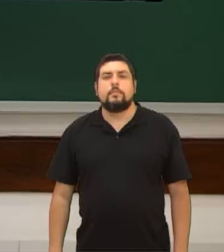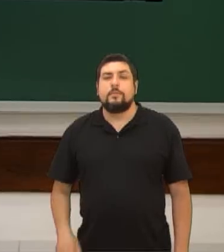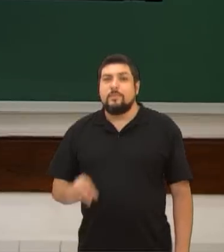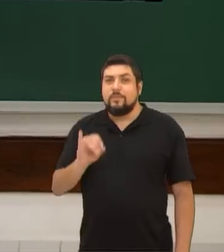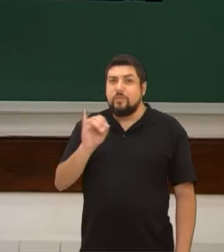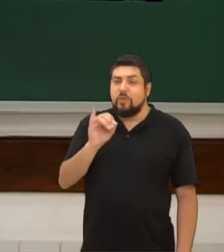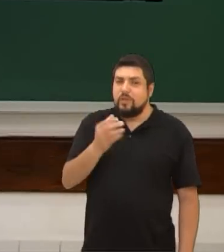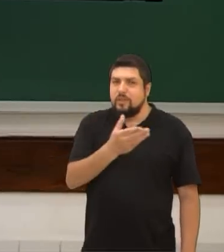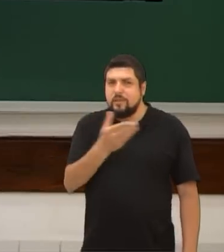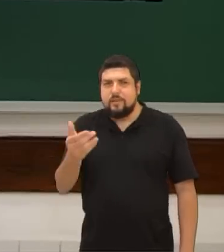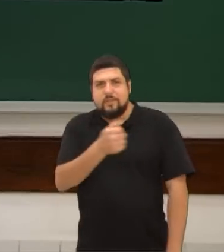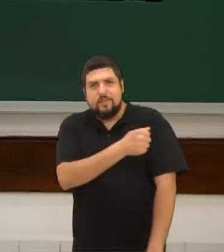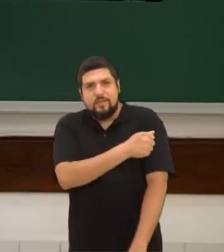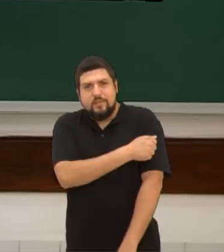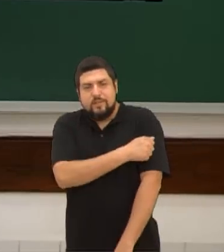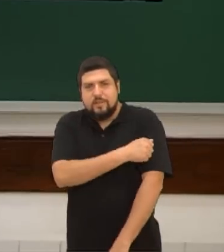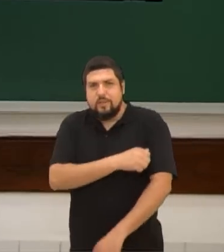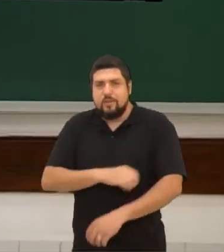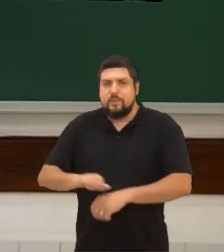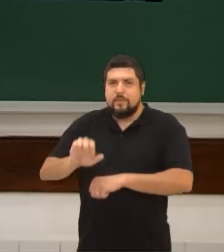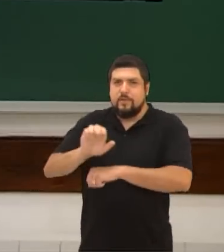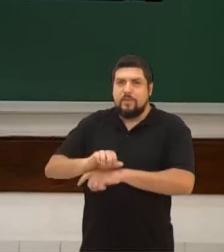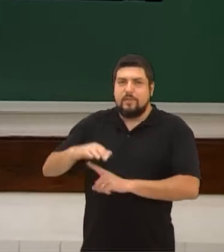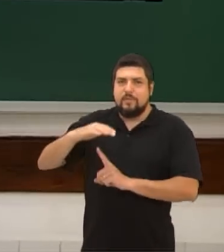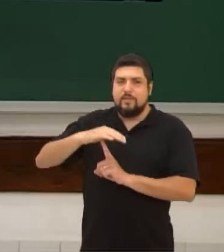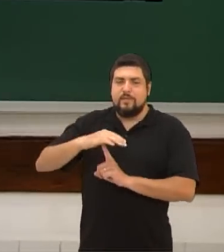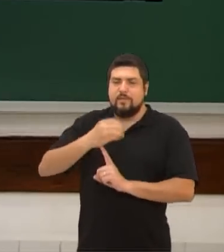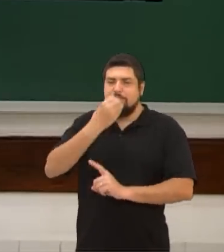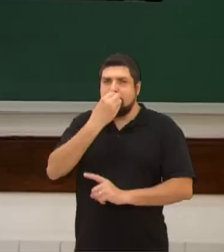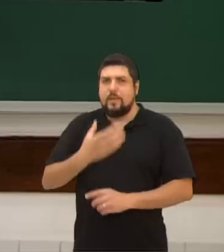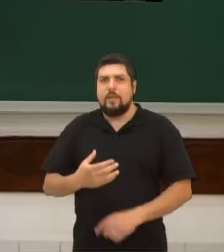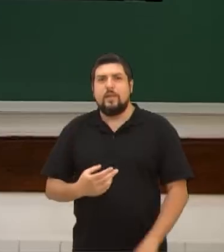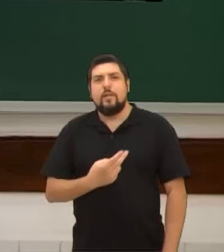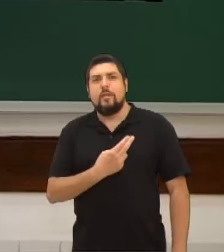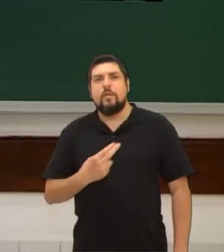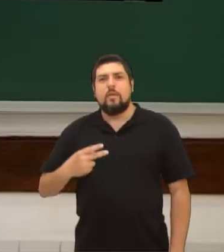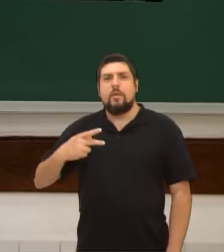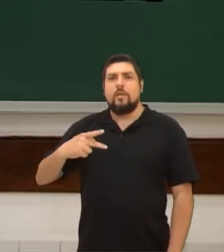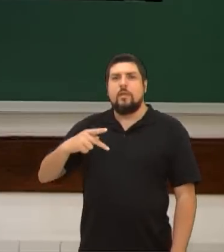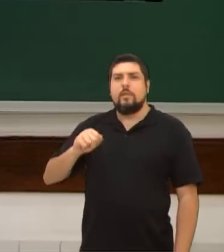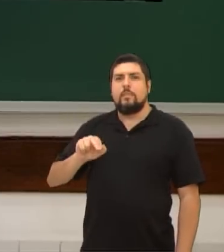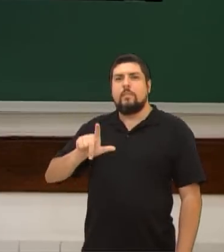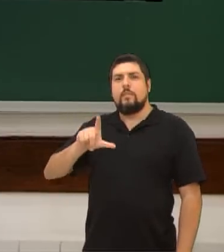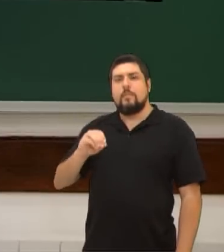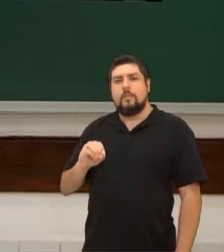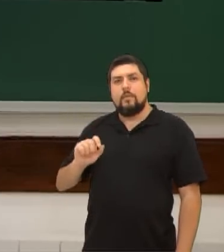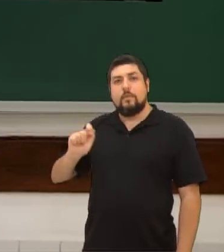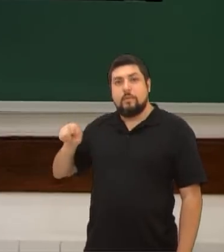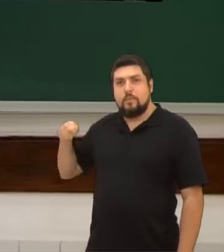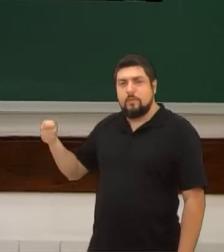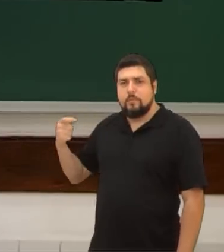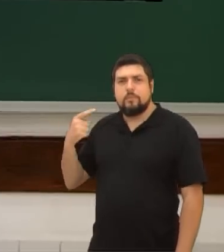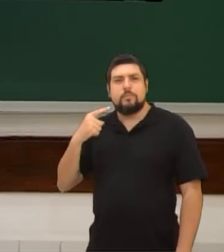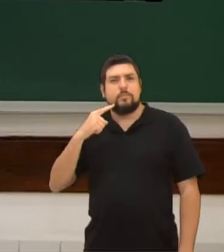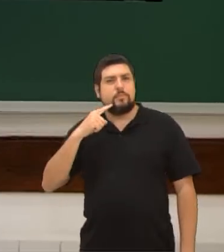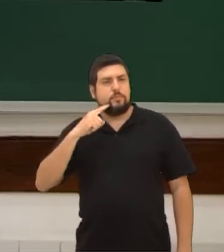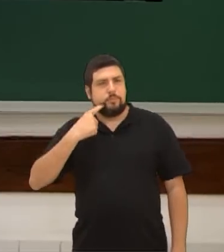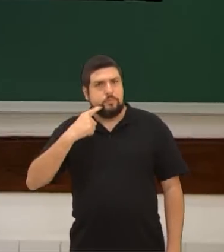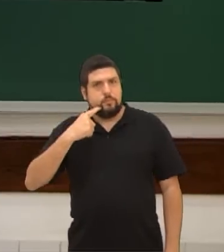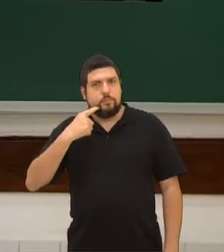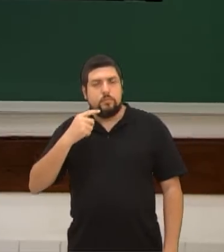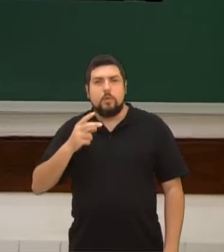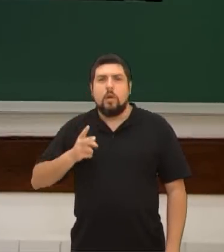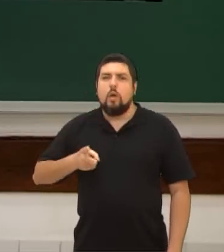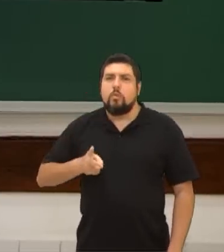Olá, alunos e alunas do Estado do Paraná, tudo bem? Professor Paulo Brito com vocês. Nós vamos continuar os nossos estudos